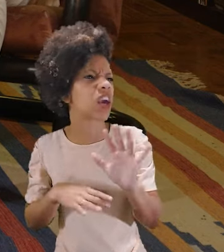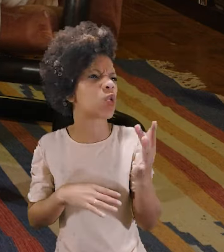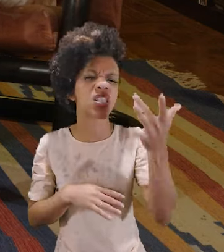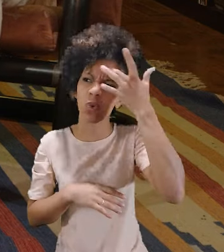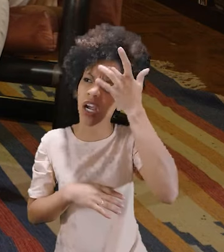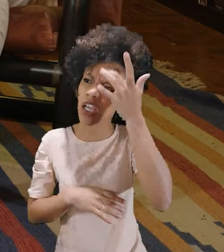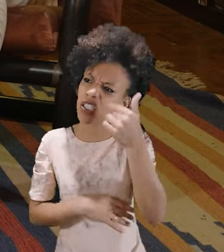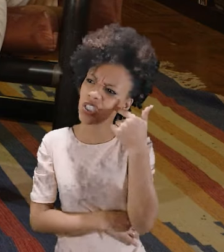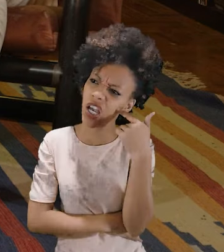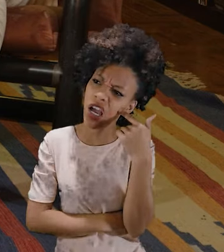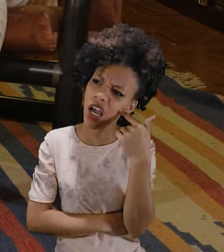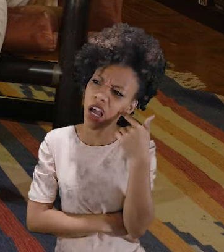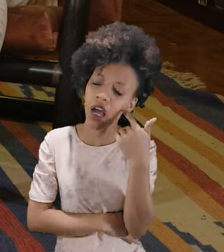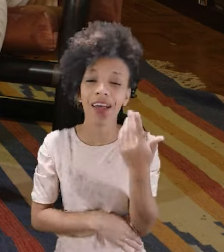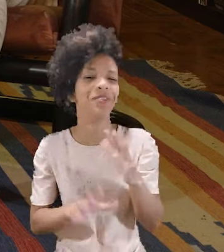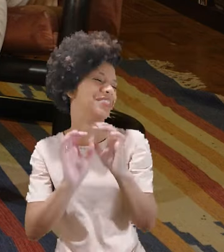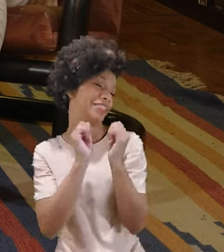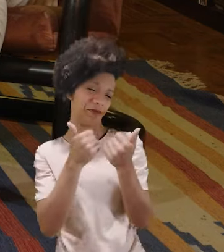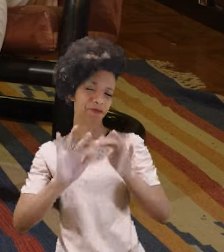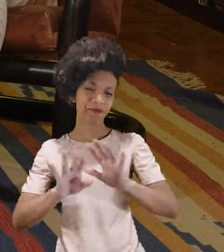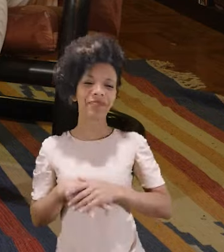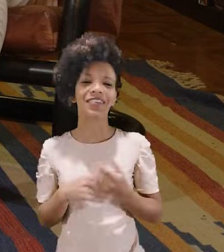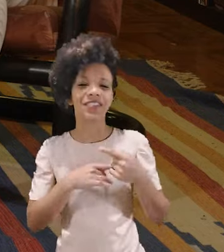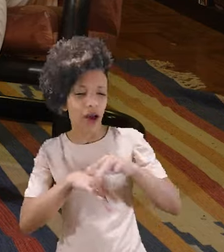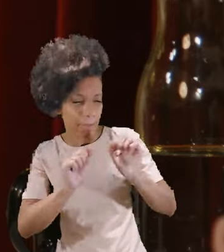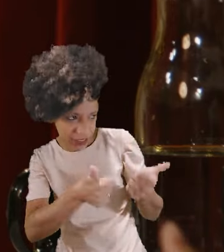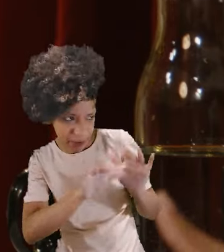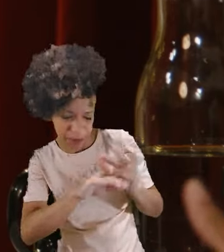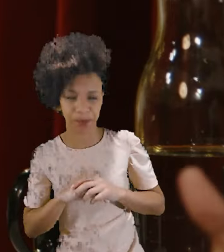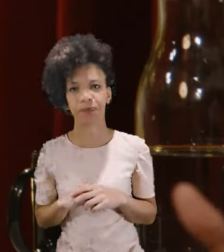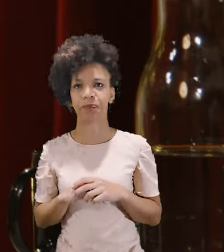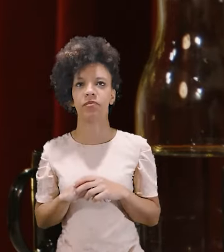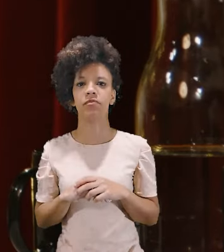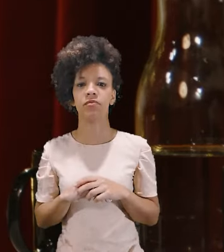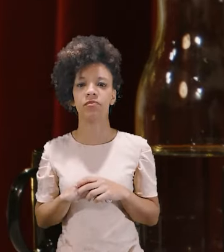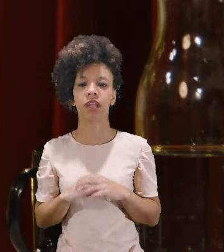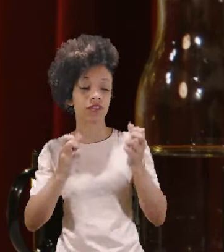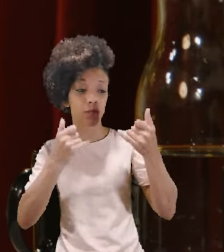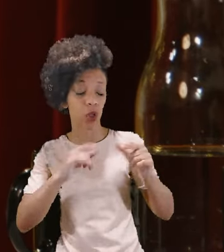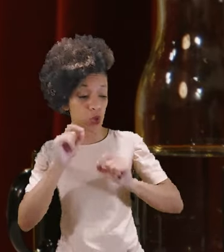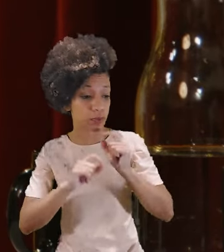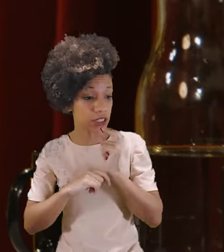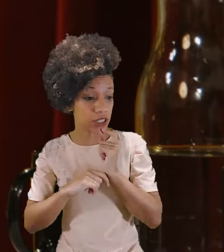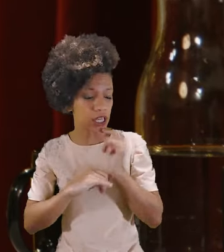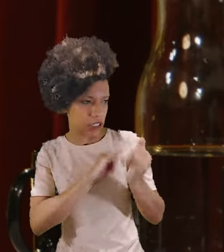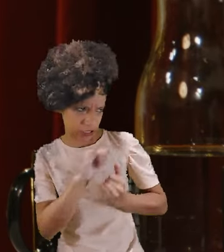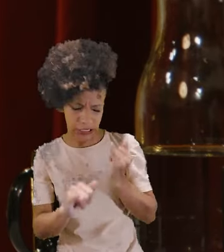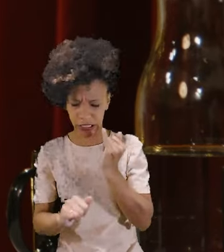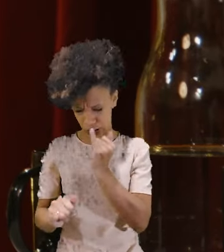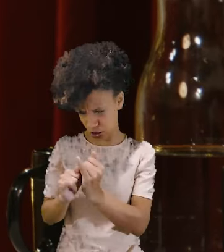galera que recebeu tá entendi então você vai tá beleza então é você falou de